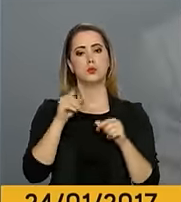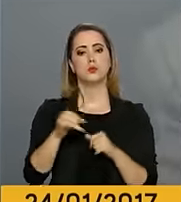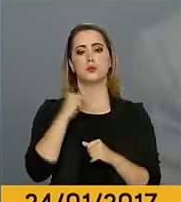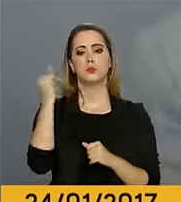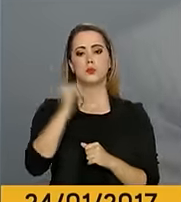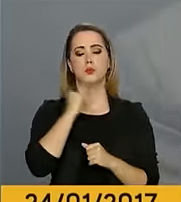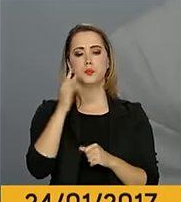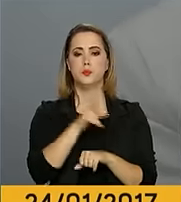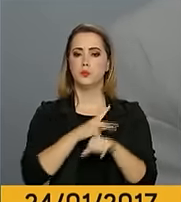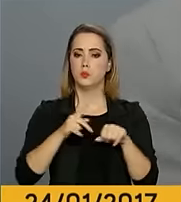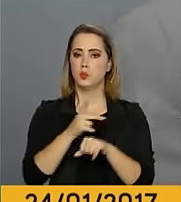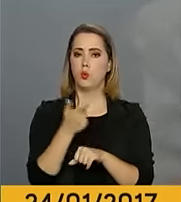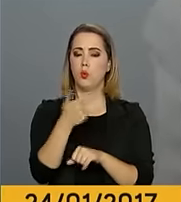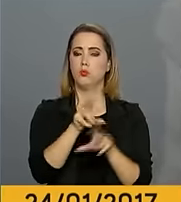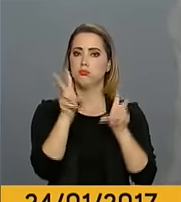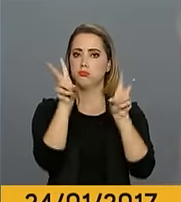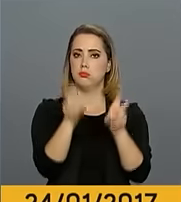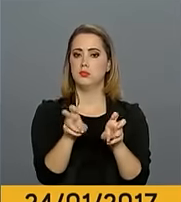tema fundamental